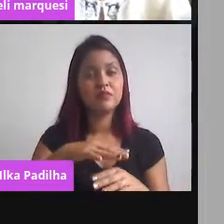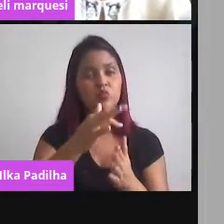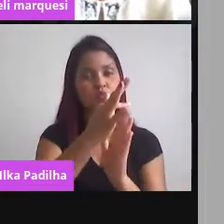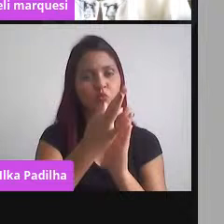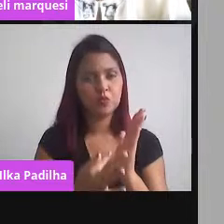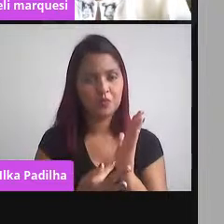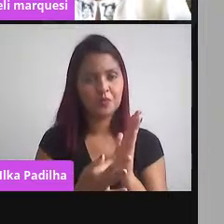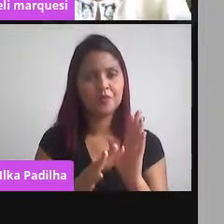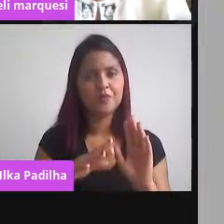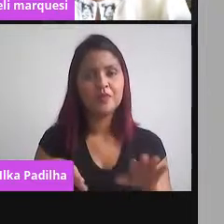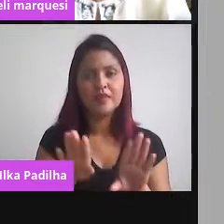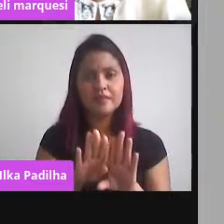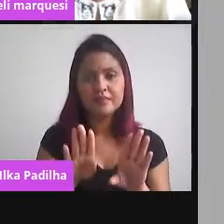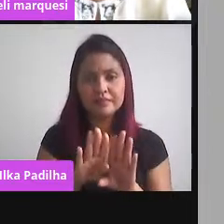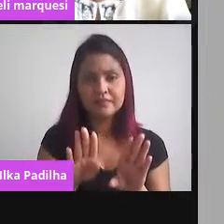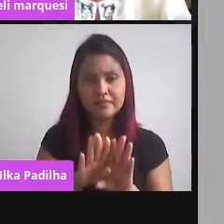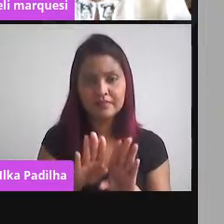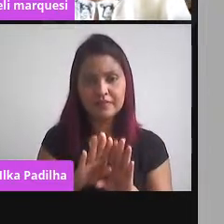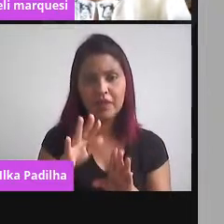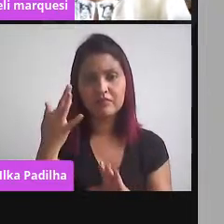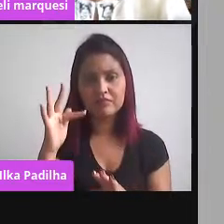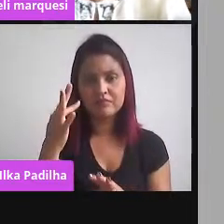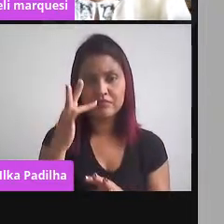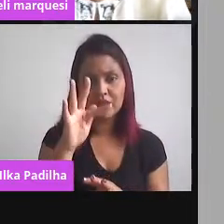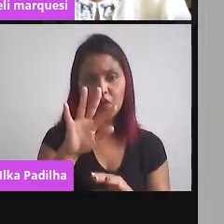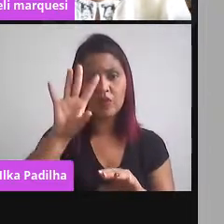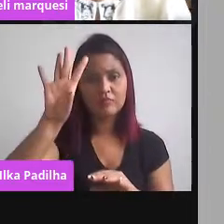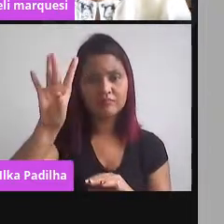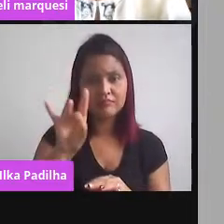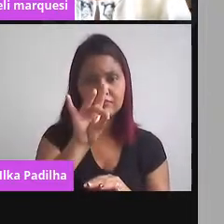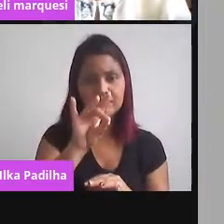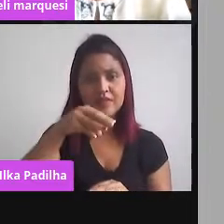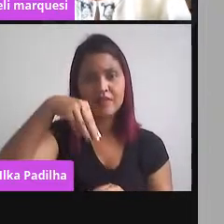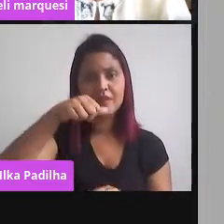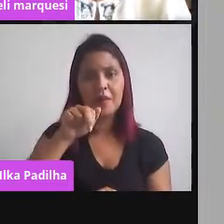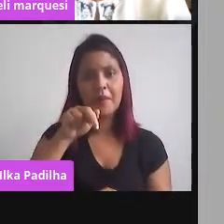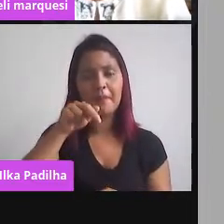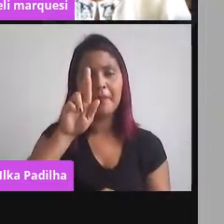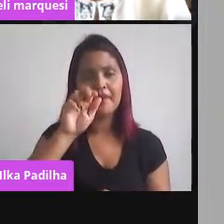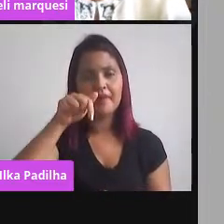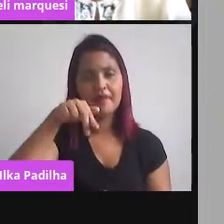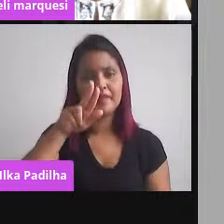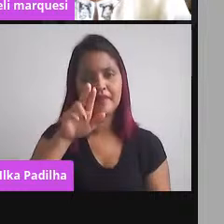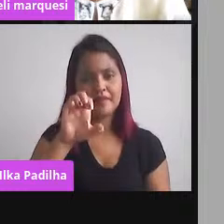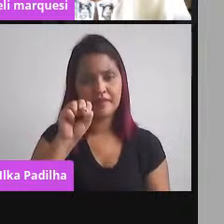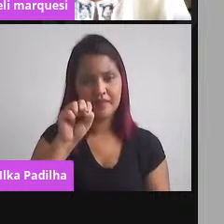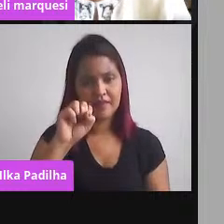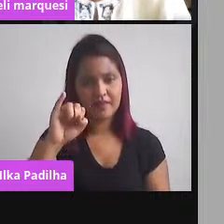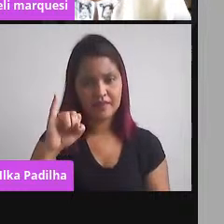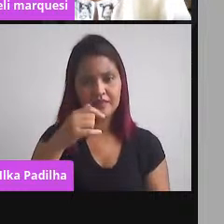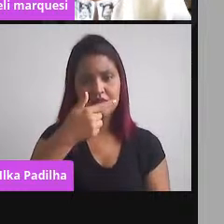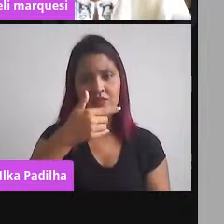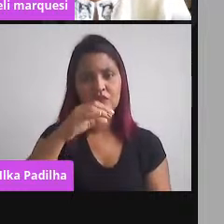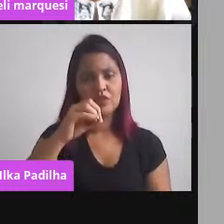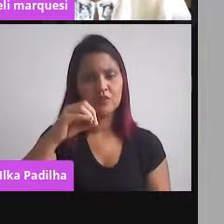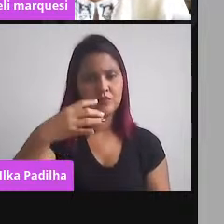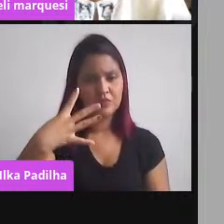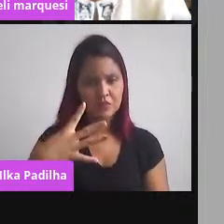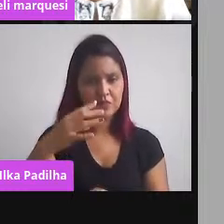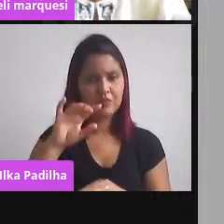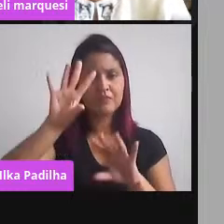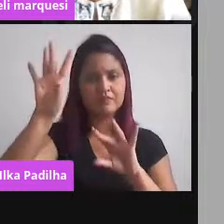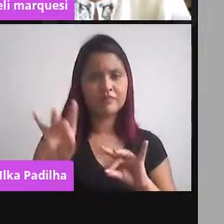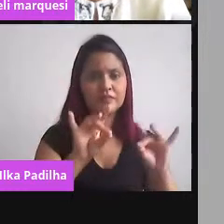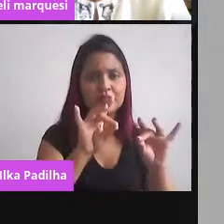de Marquese 2004, nós podemos recuperar uma questão que foi uma definição do Petoff, que a